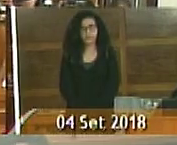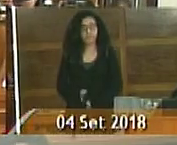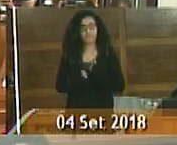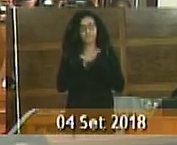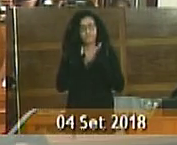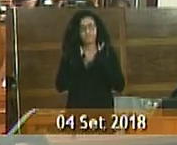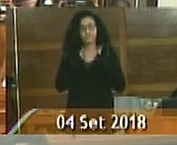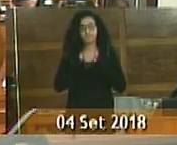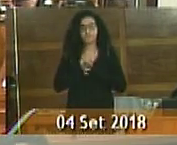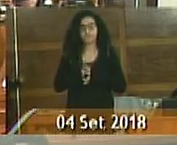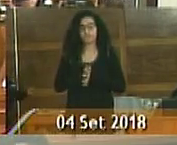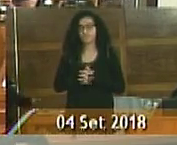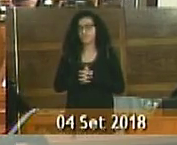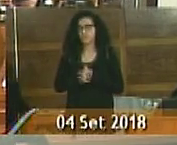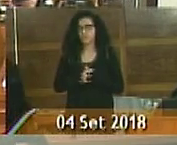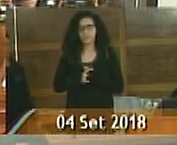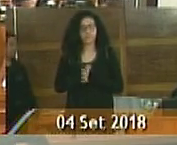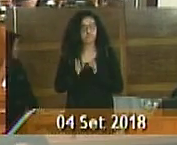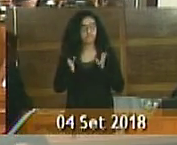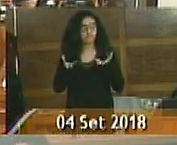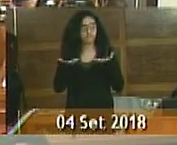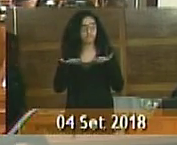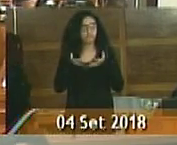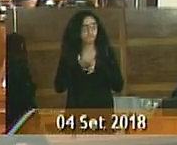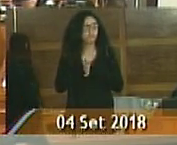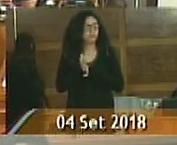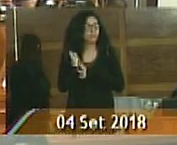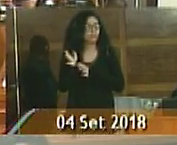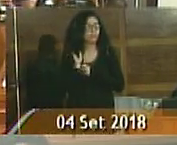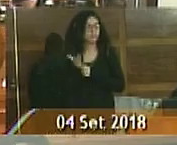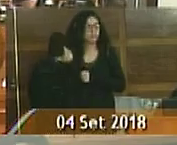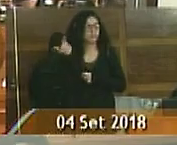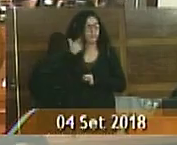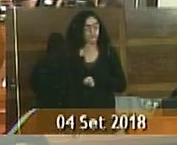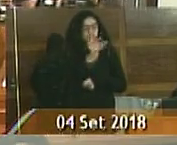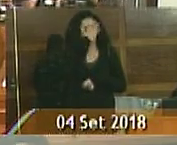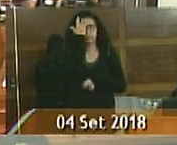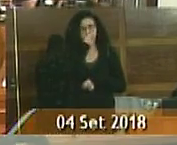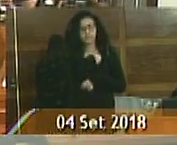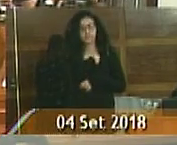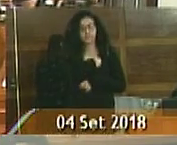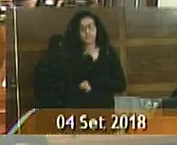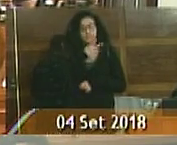Aprovado por 9 votos. Bem, vamos entrar agora na ordem do dia. Eu vou fazer a recomposição de quórum.